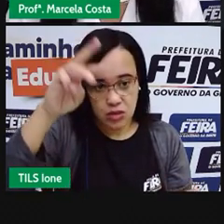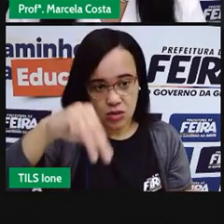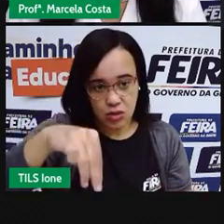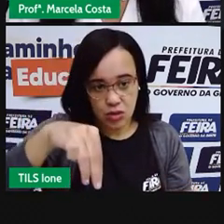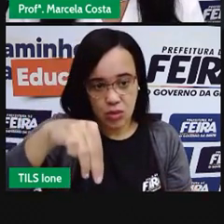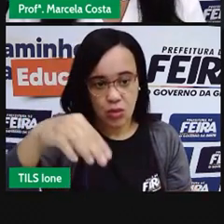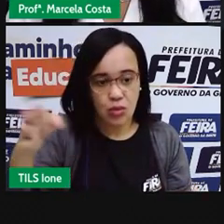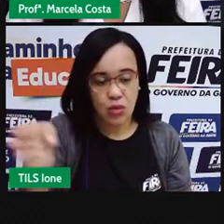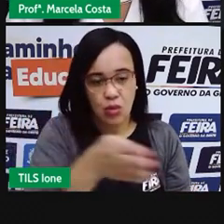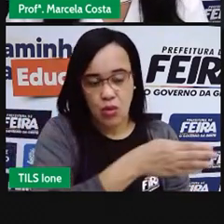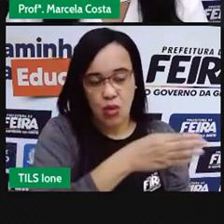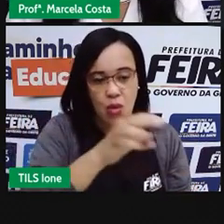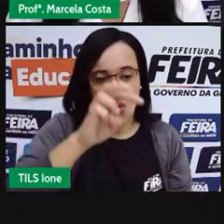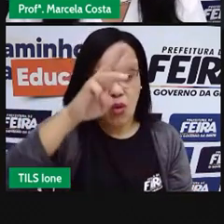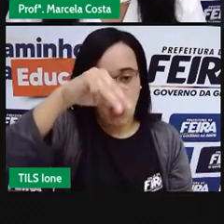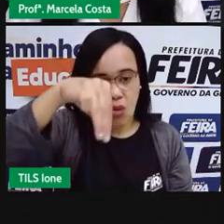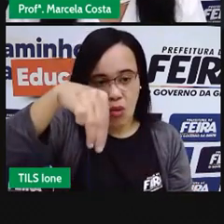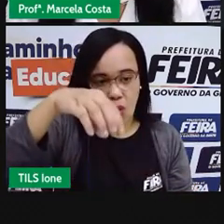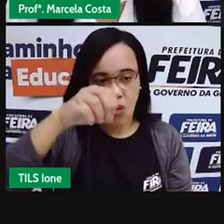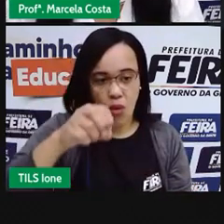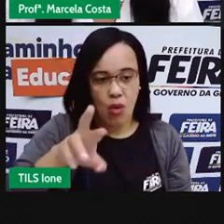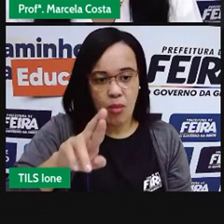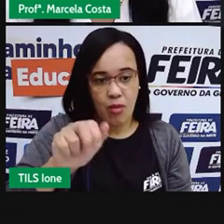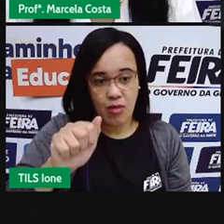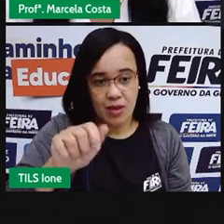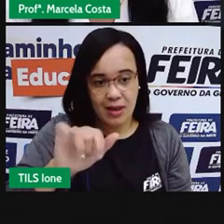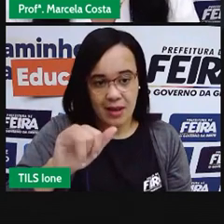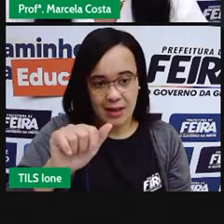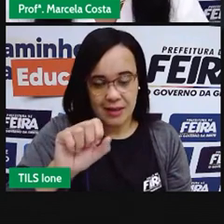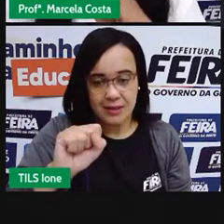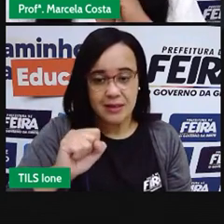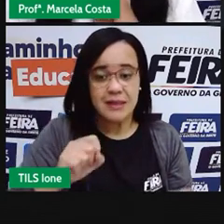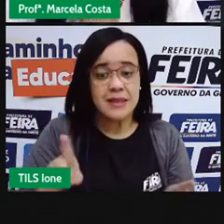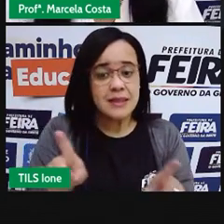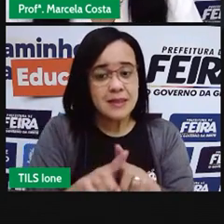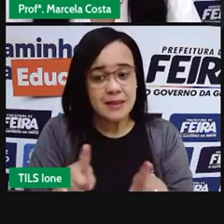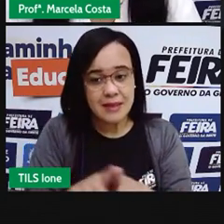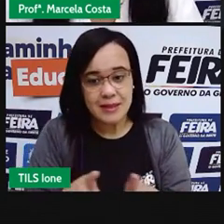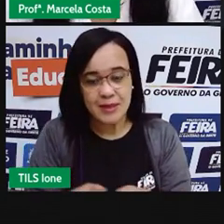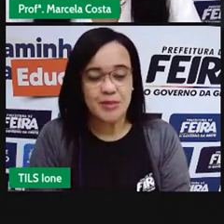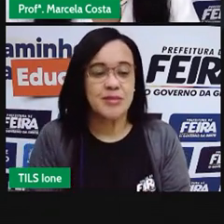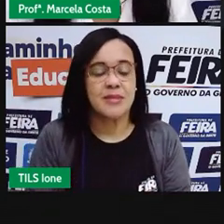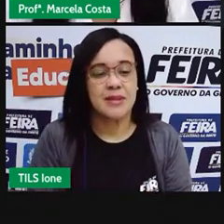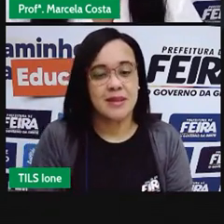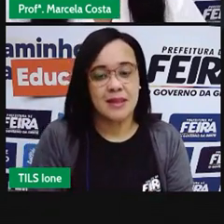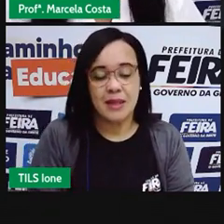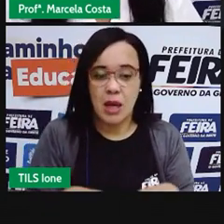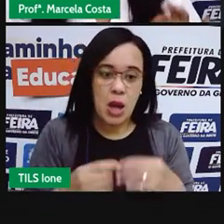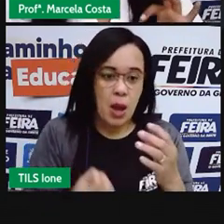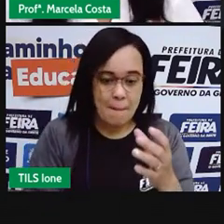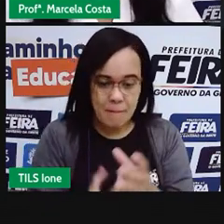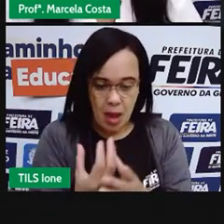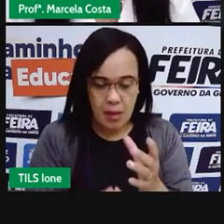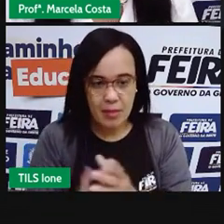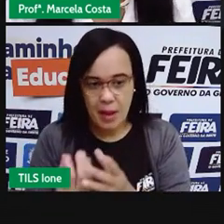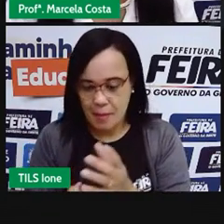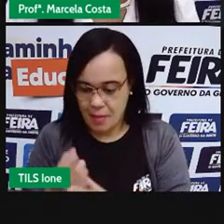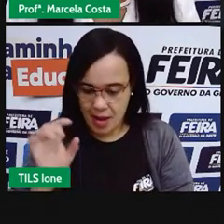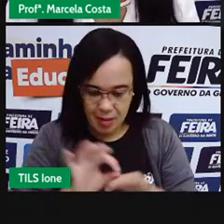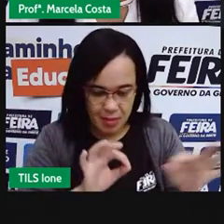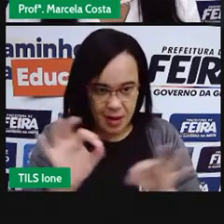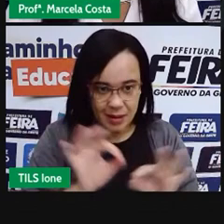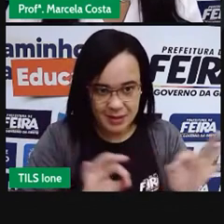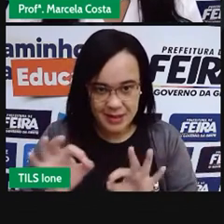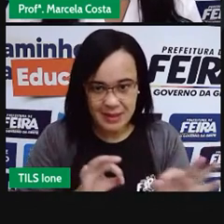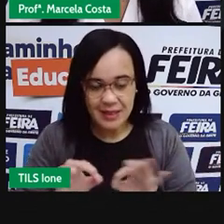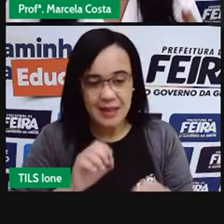Anota aí no seu caderno essas informações, porque de posse delas você vai conseguir fazer uma pesquisa completa